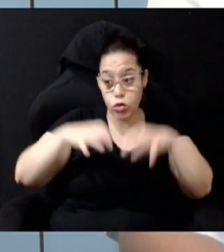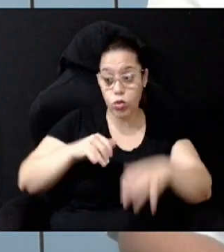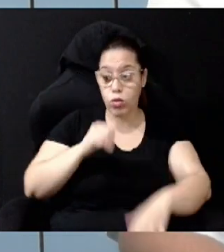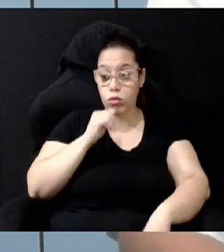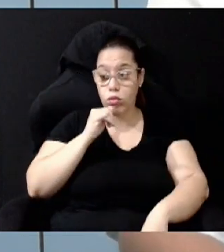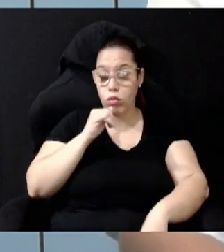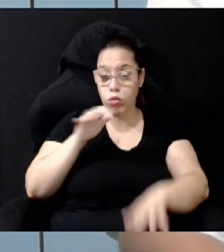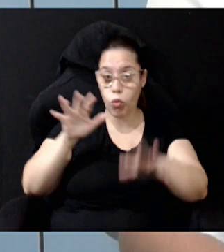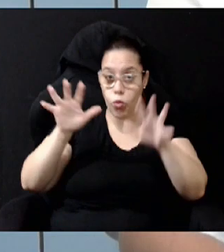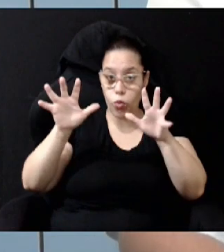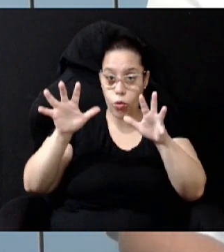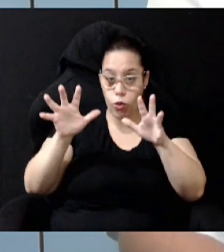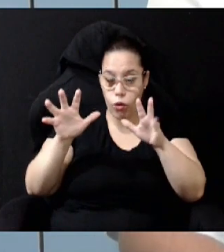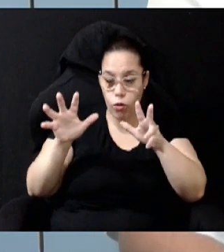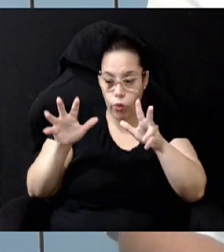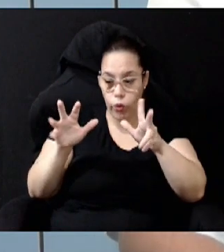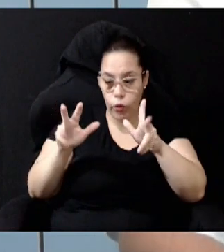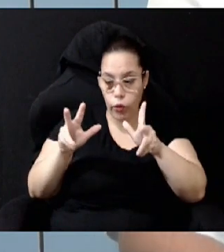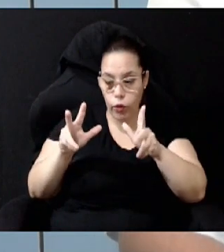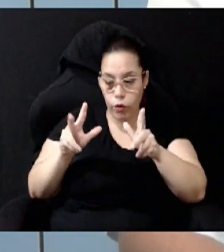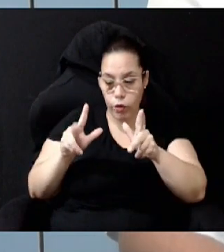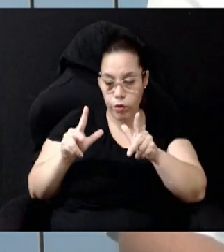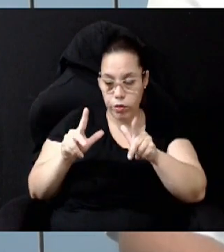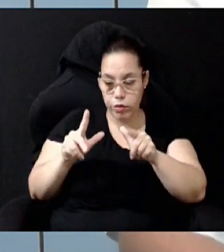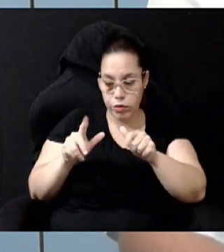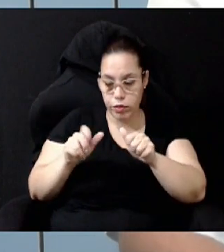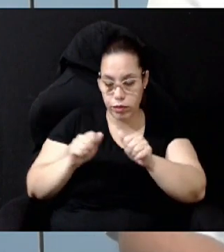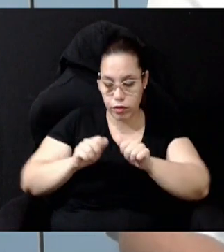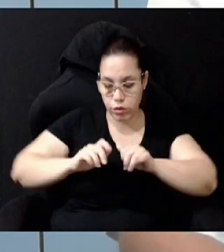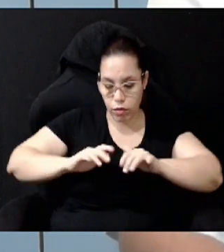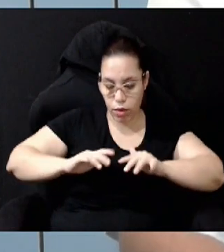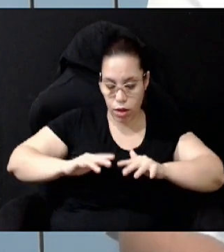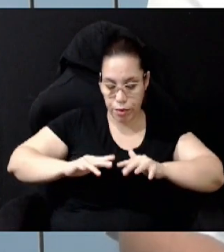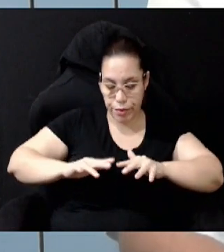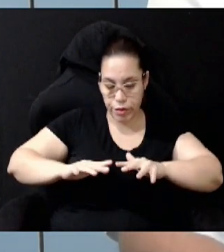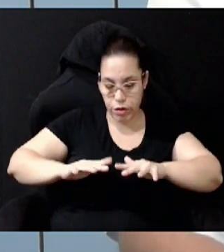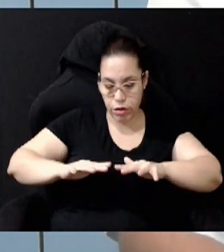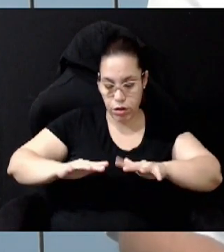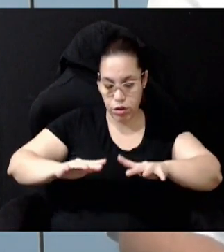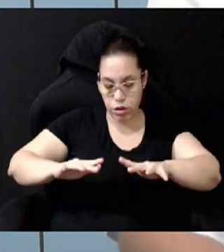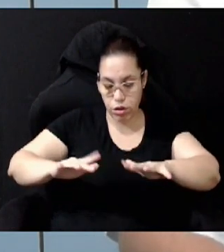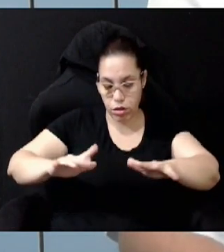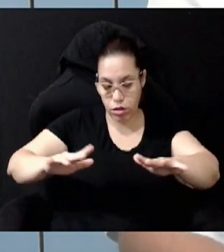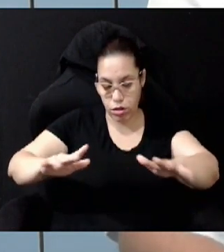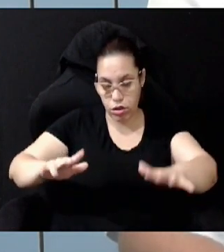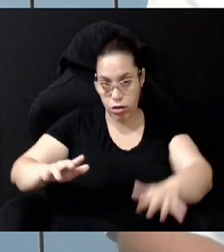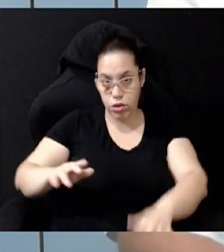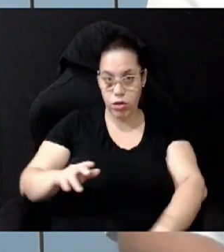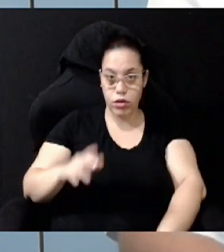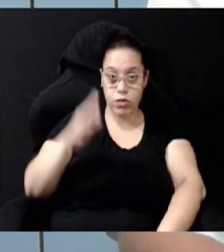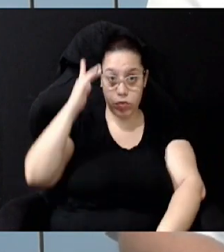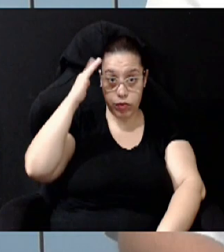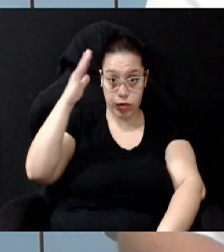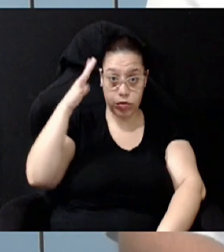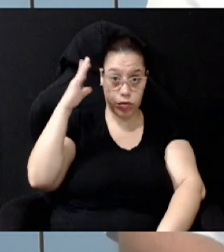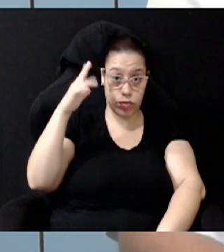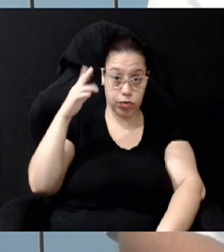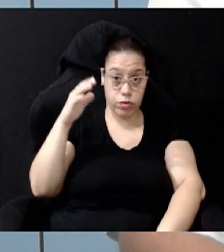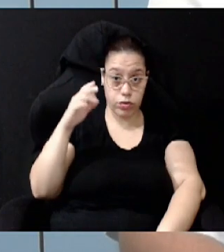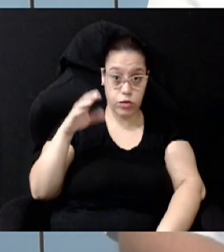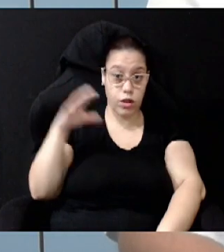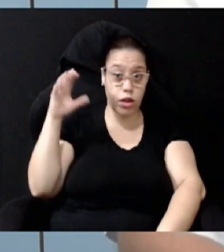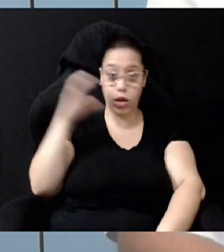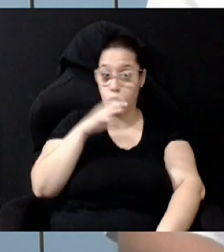ela iria sendo drenada com dois benefícios. Tanto essa ideia de não carrear rapidamente para o